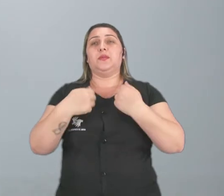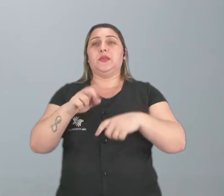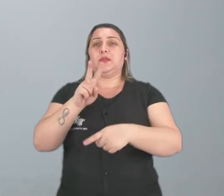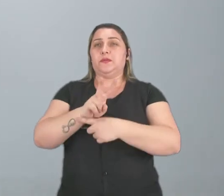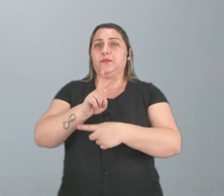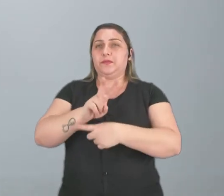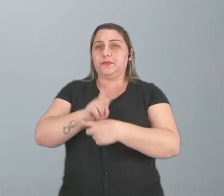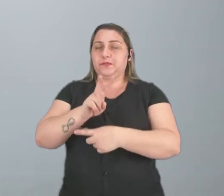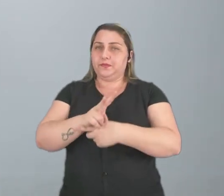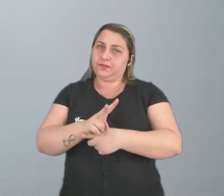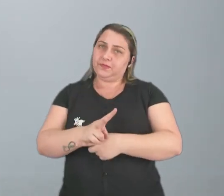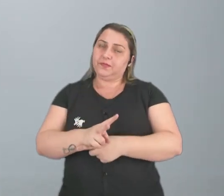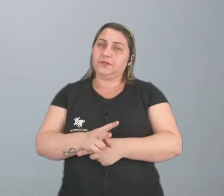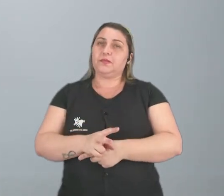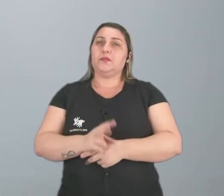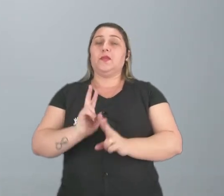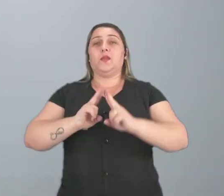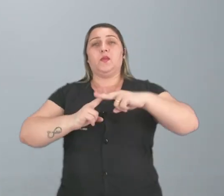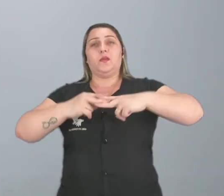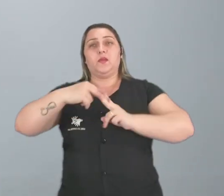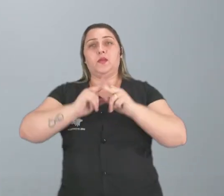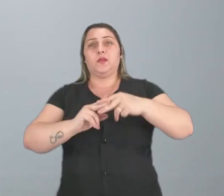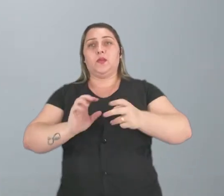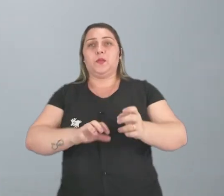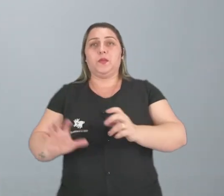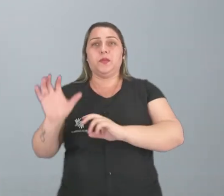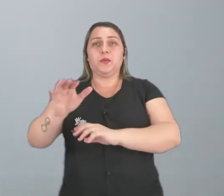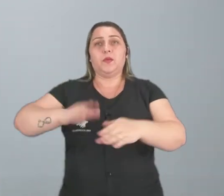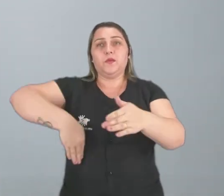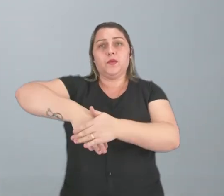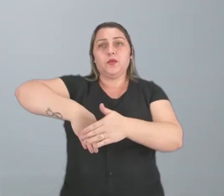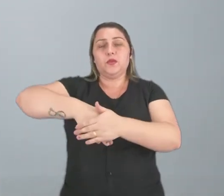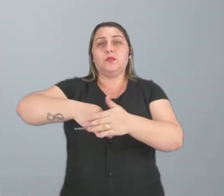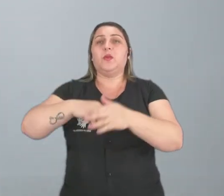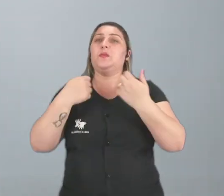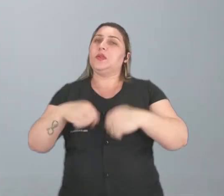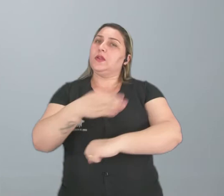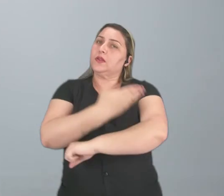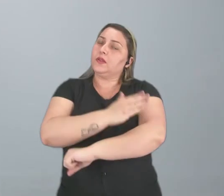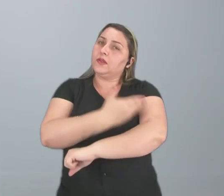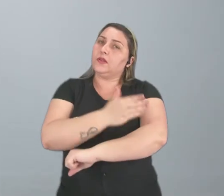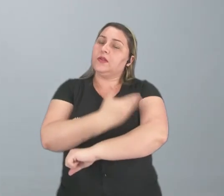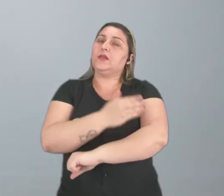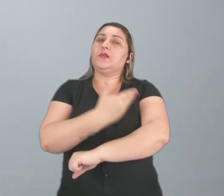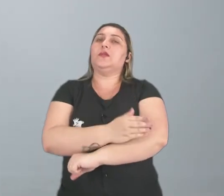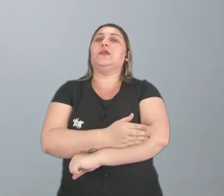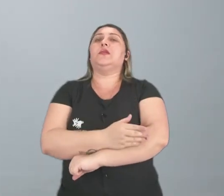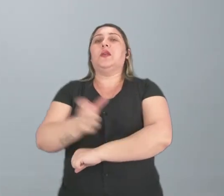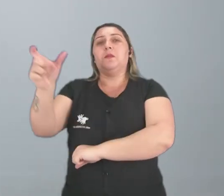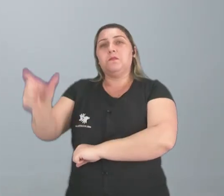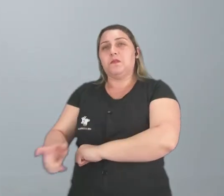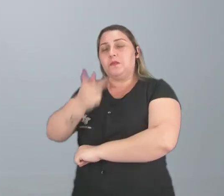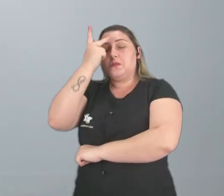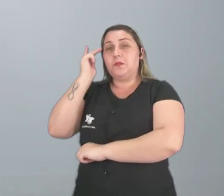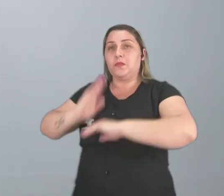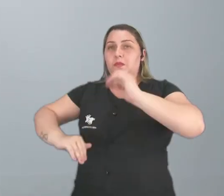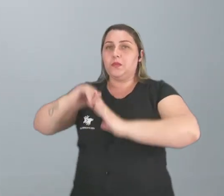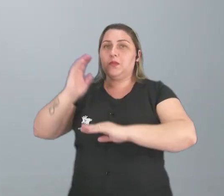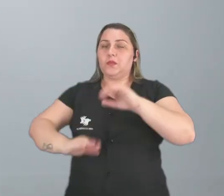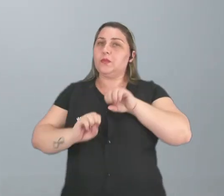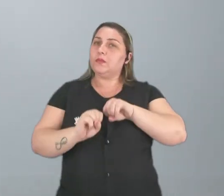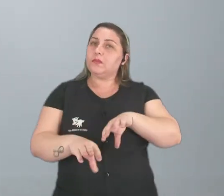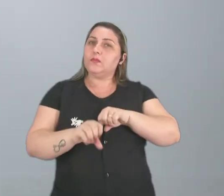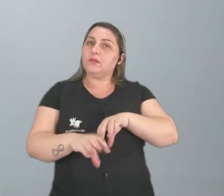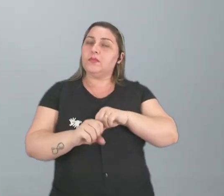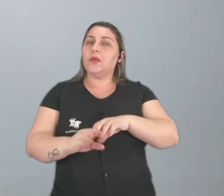cuidados, né? Sendo contorcionismo, sendo handebol, futebol, precisa de treinamento, de um treinador, de um profissional qualificado